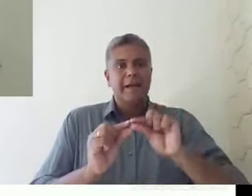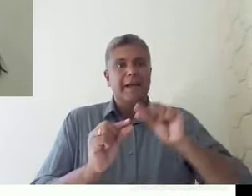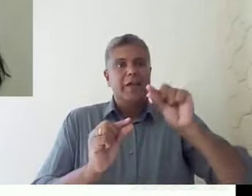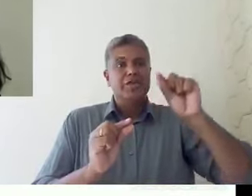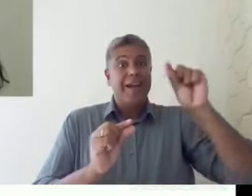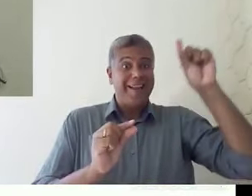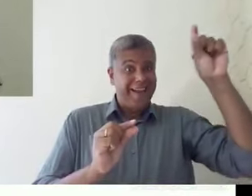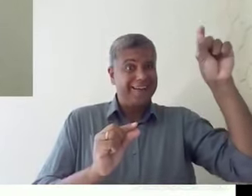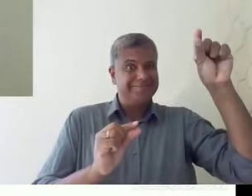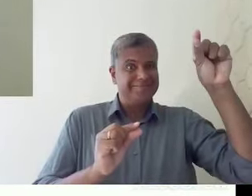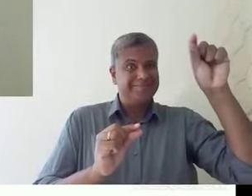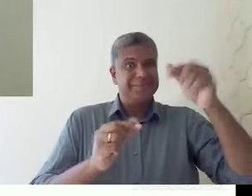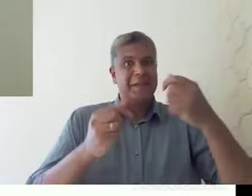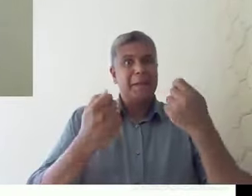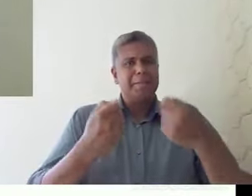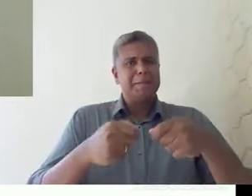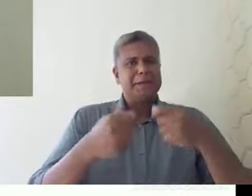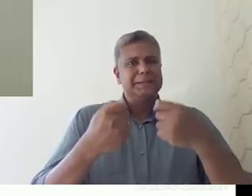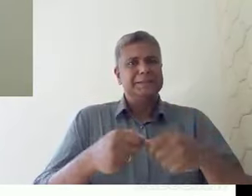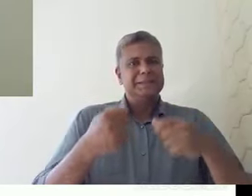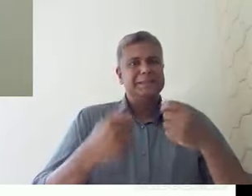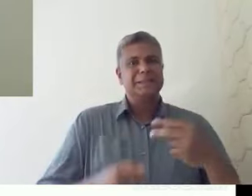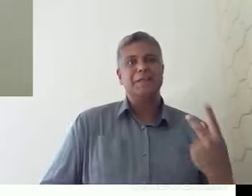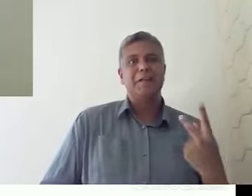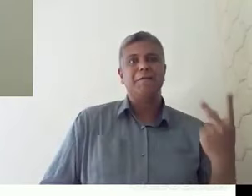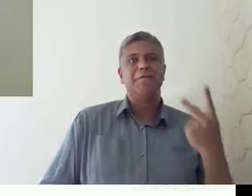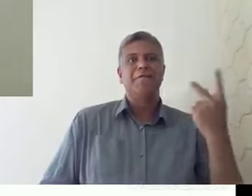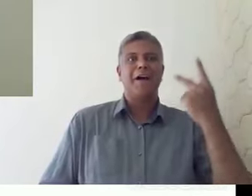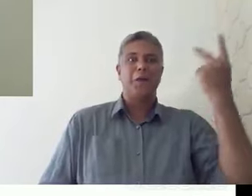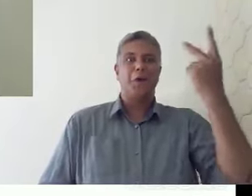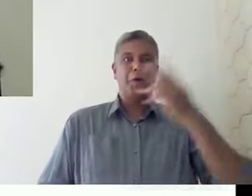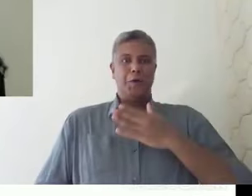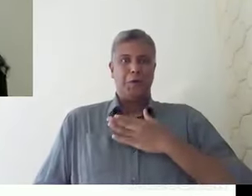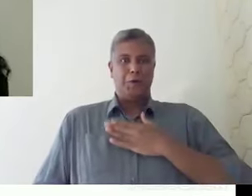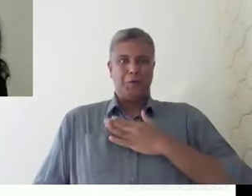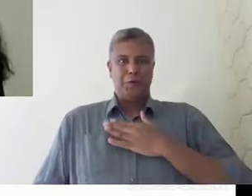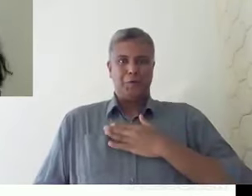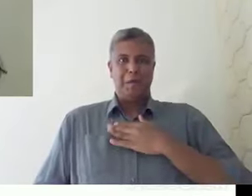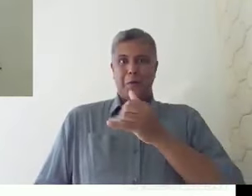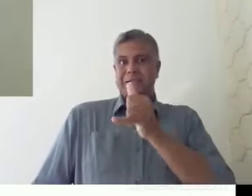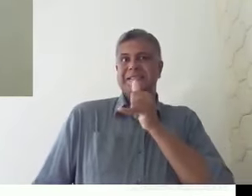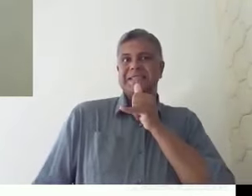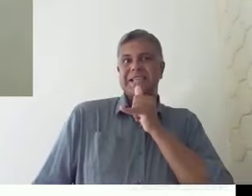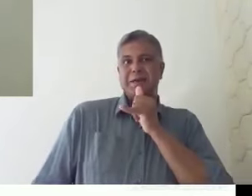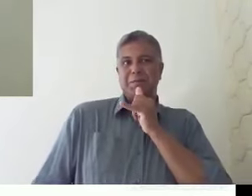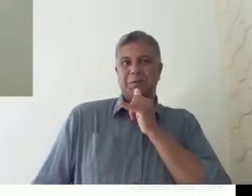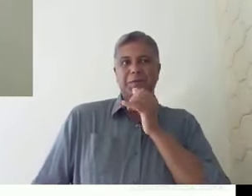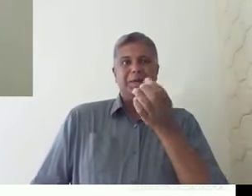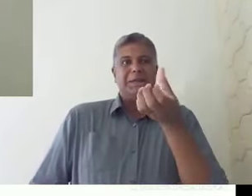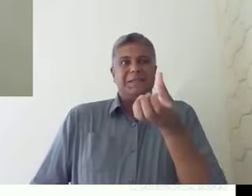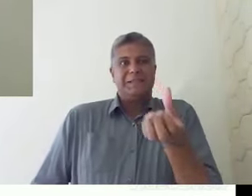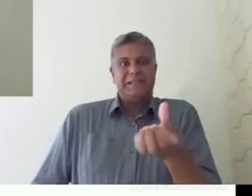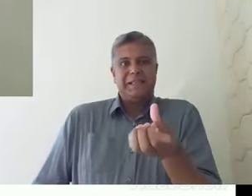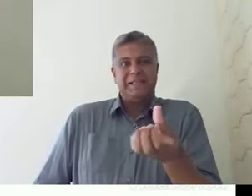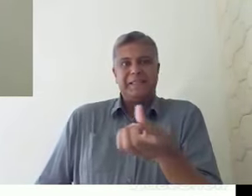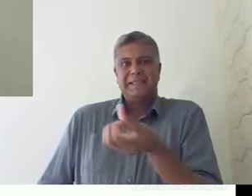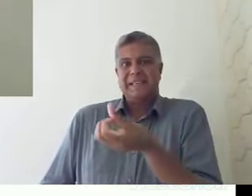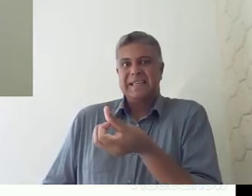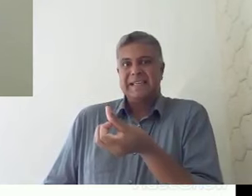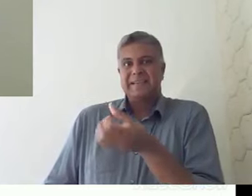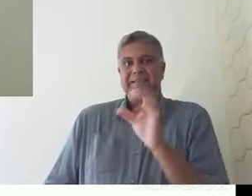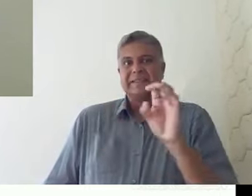só precisa de um valor, no meu caso, já que eu me coloquei como